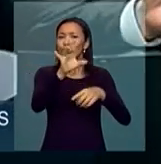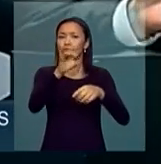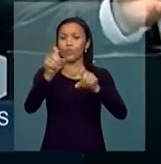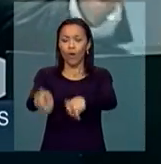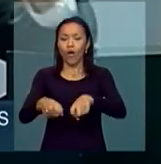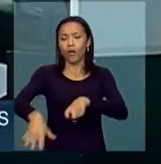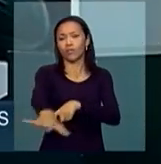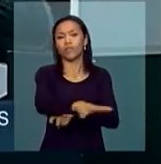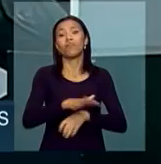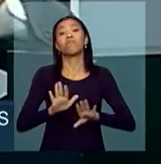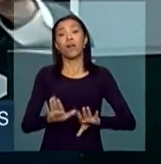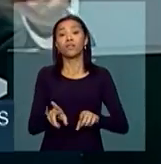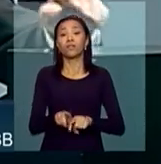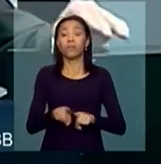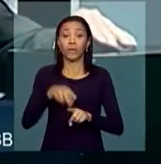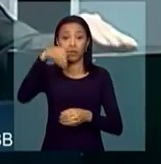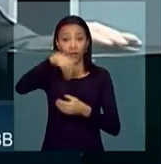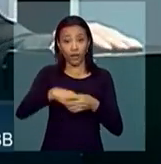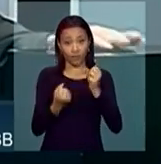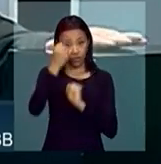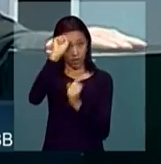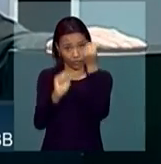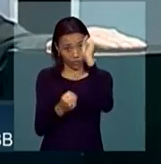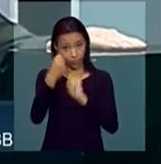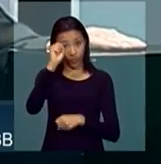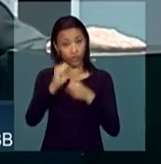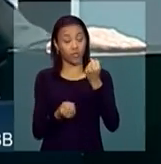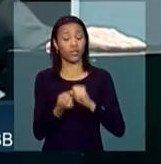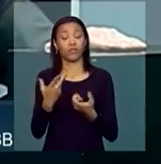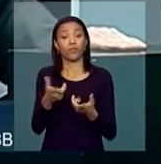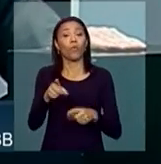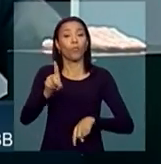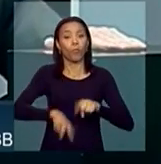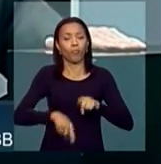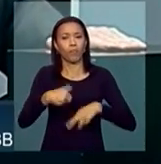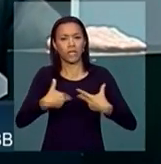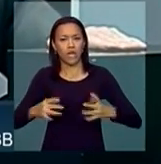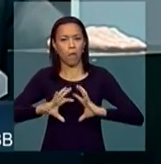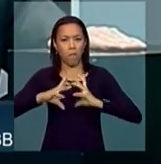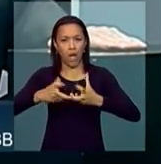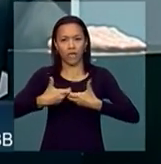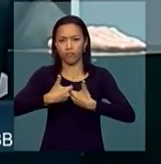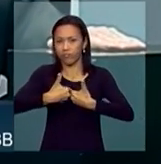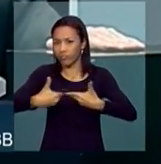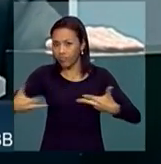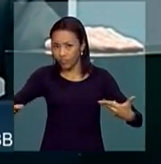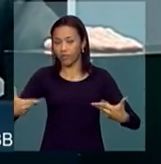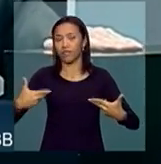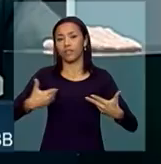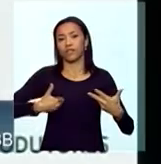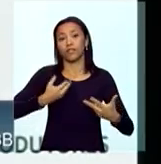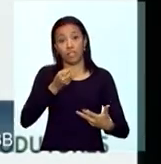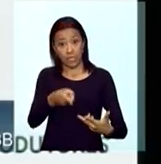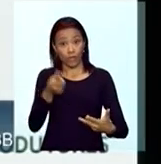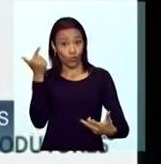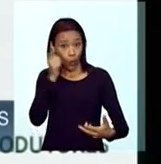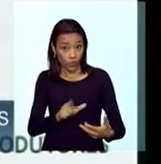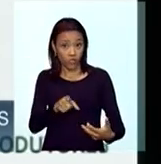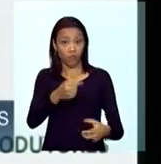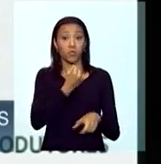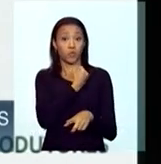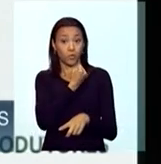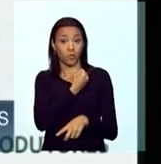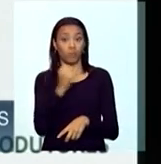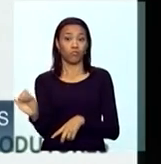na indústria de máquinas e equipamentos, através desses programas de investimento que nós desenvolvemos e que chegou a esse número